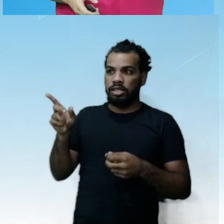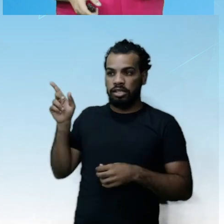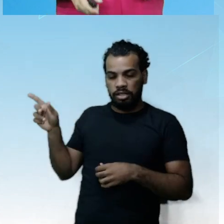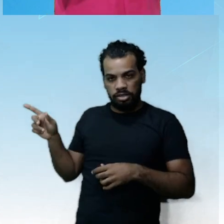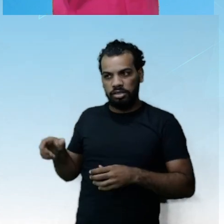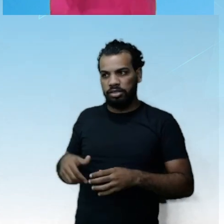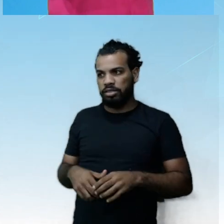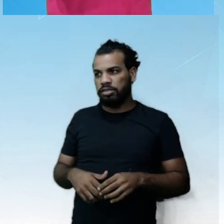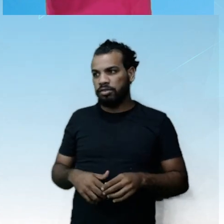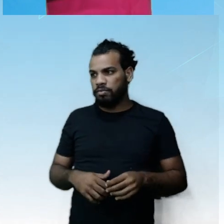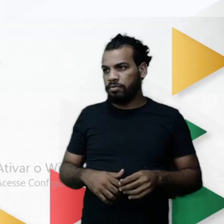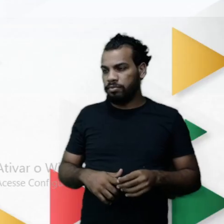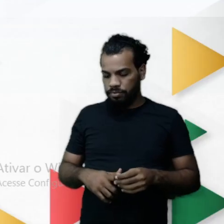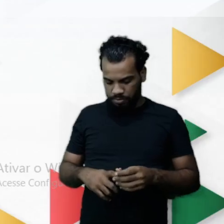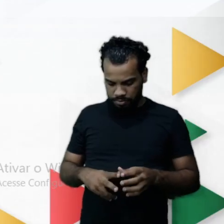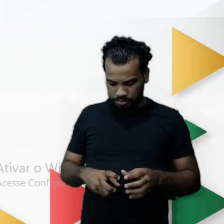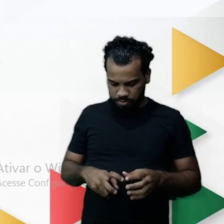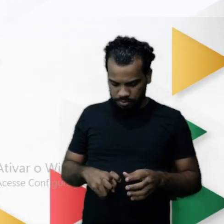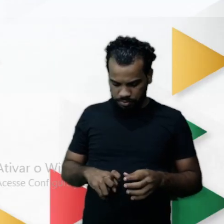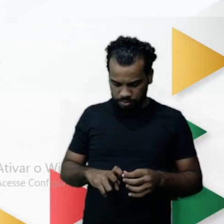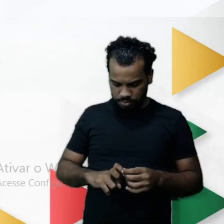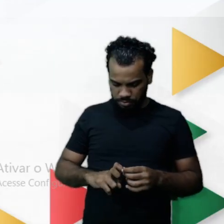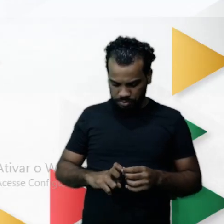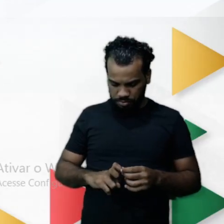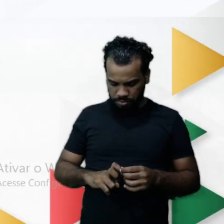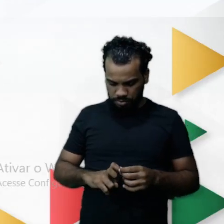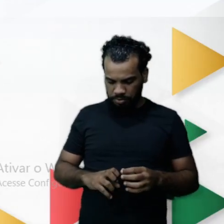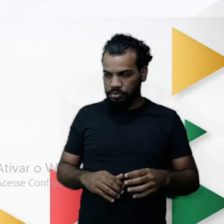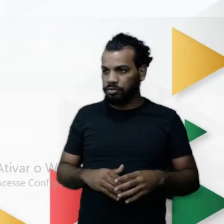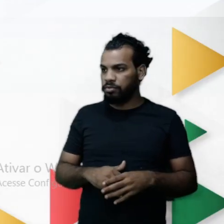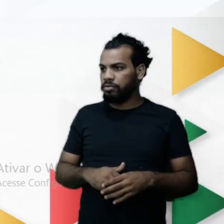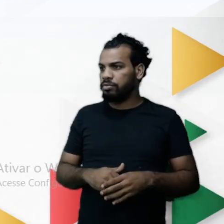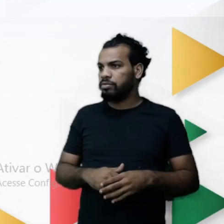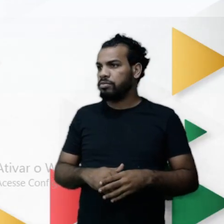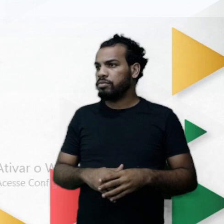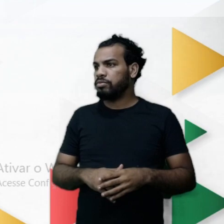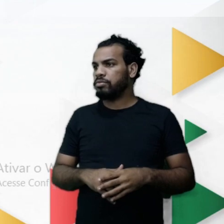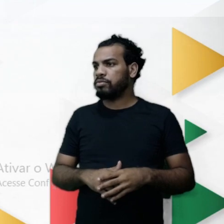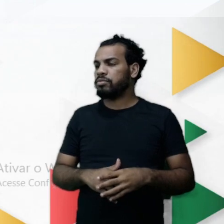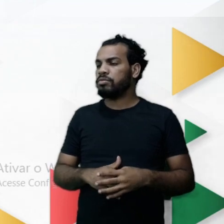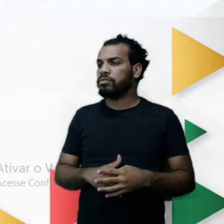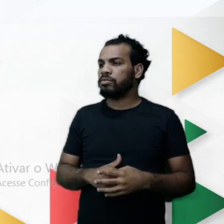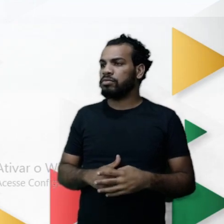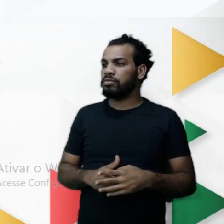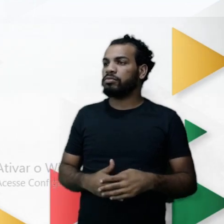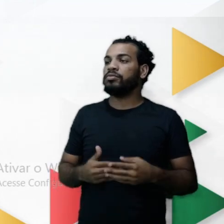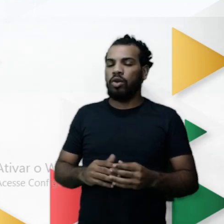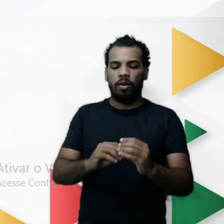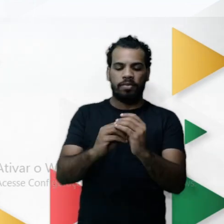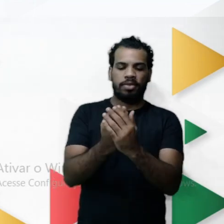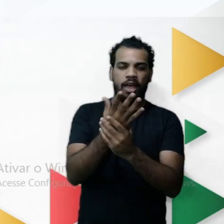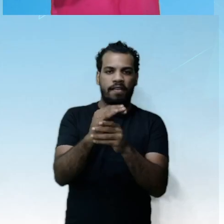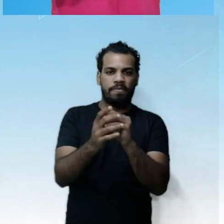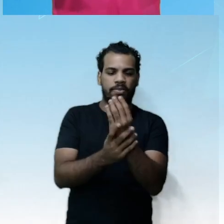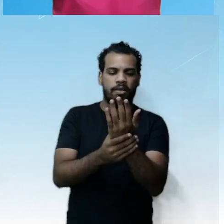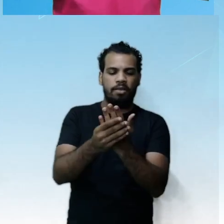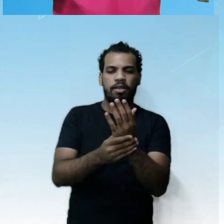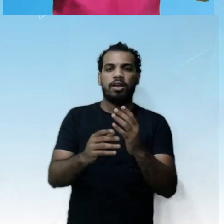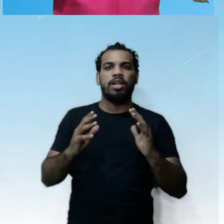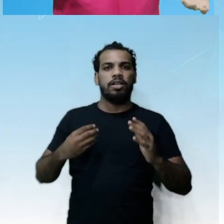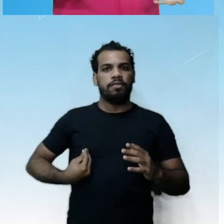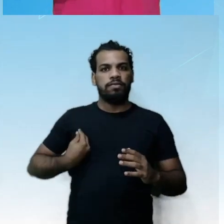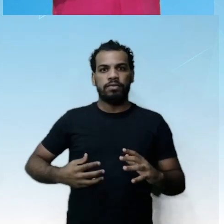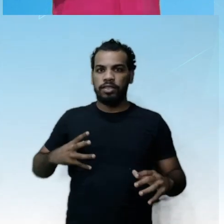Vamos lá. Outro ponto. Olha aí, lavar as mãos salva vidas. Aqui nós temos mais uma vez o que? Um